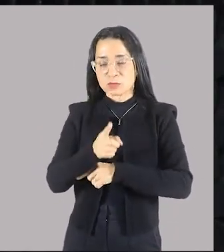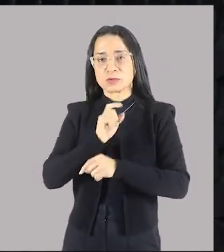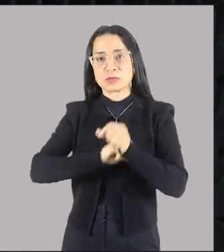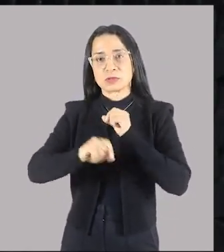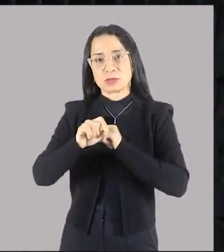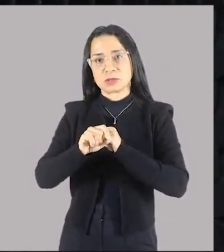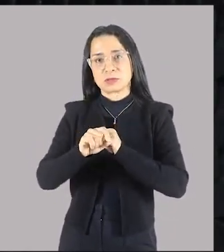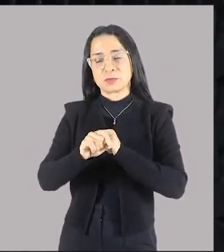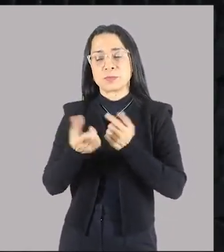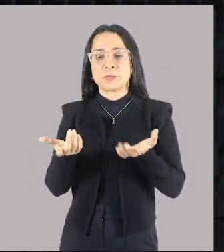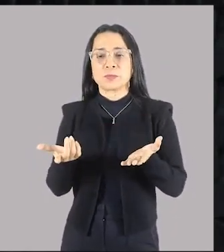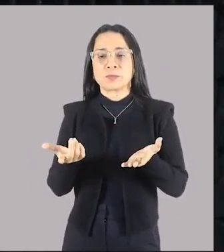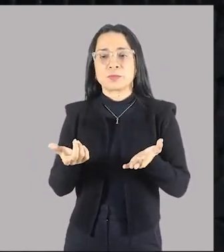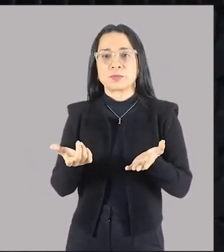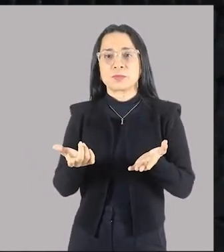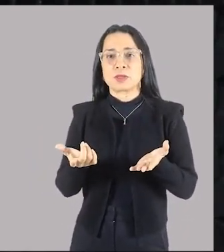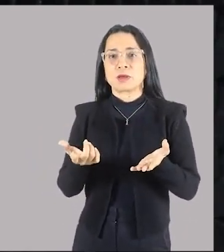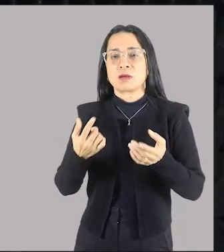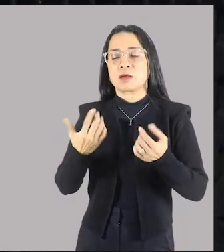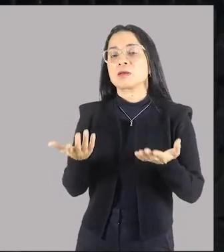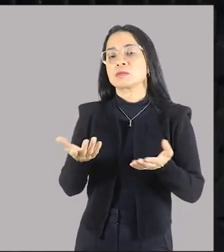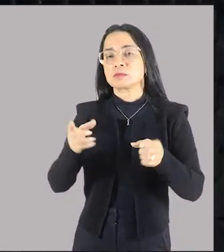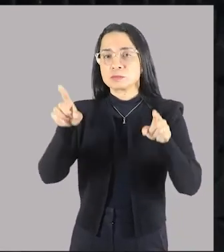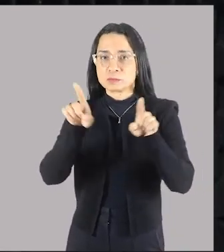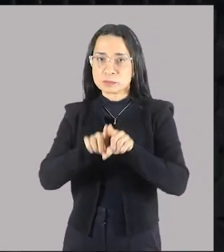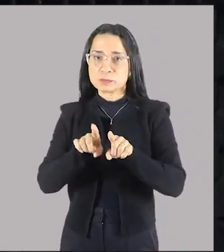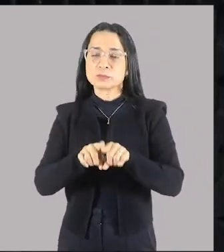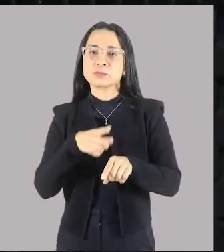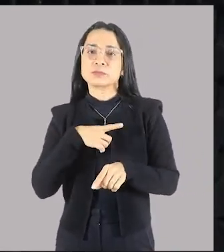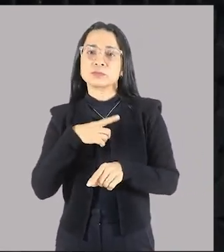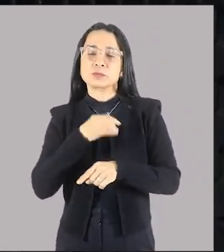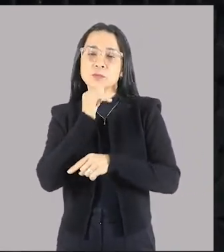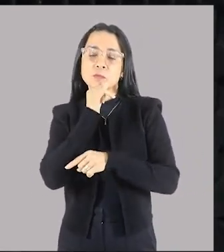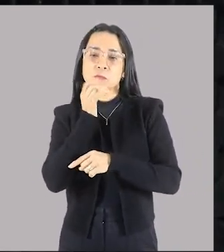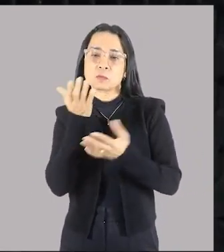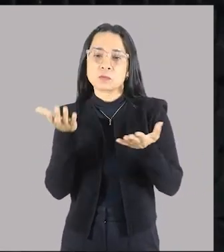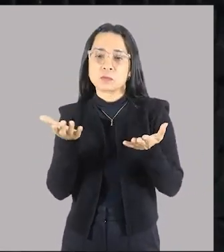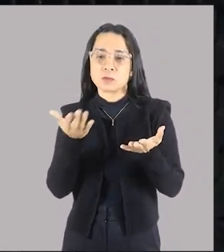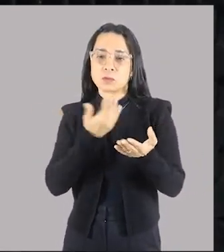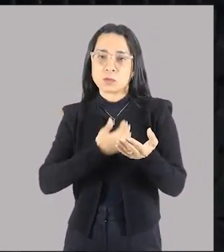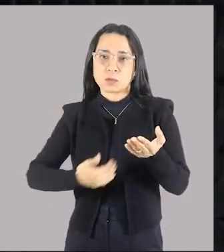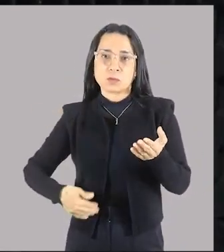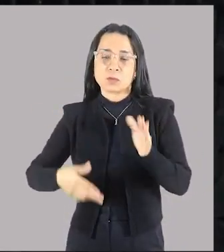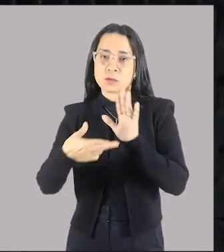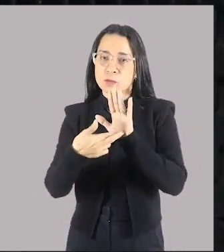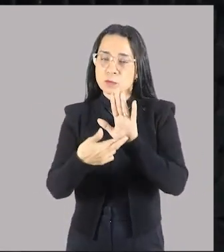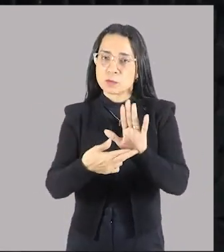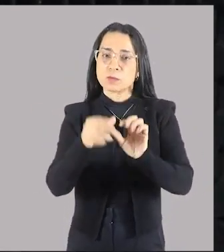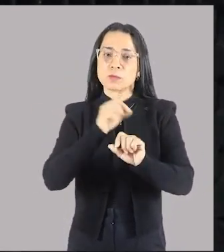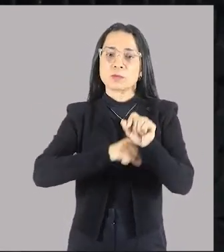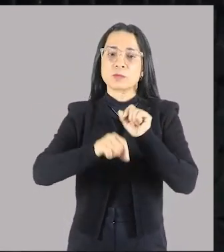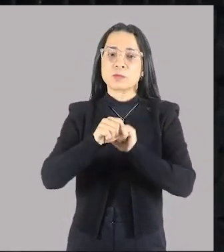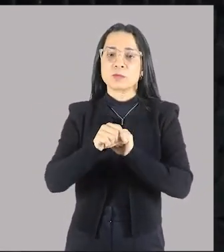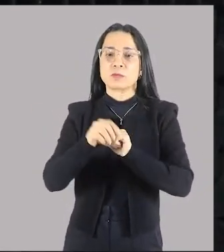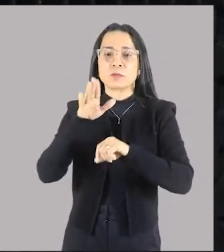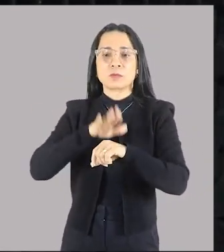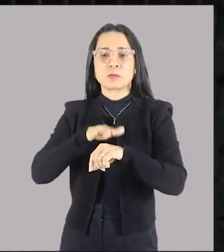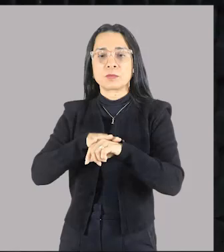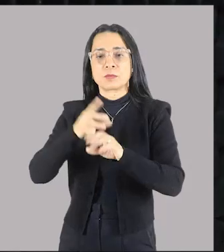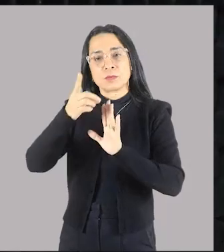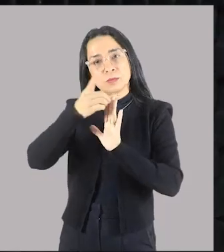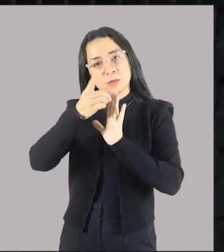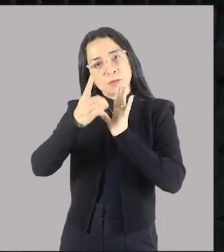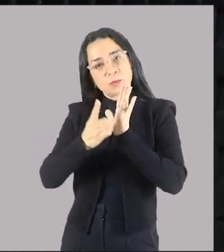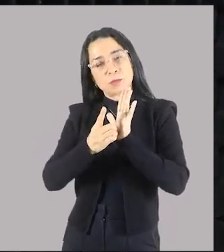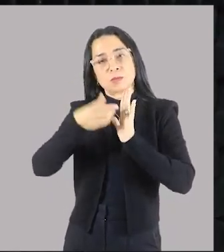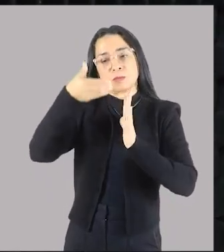Além, por exemplo, de ser um governo que vai ali representar a chamada década perdida dos